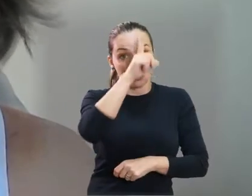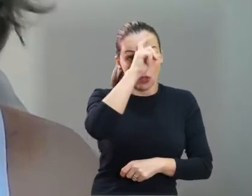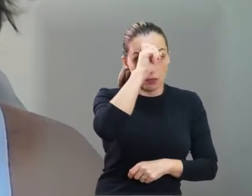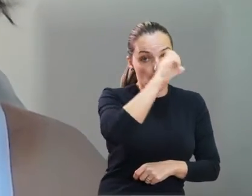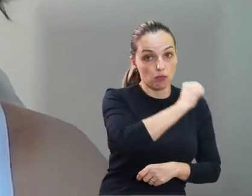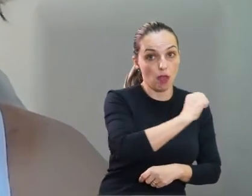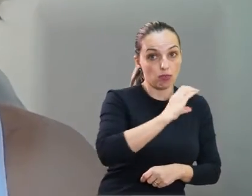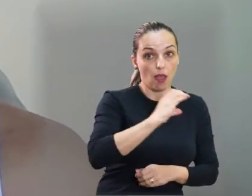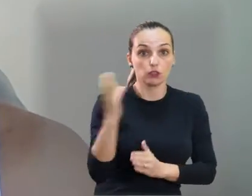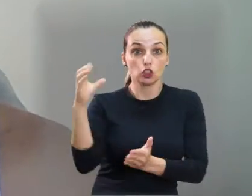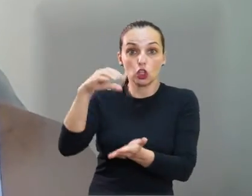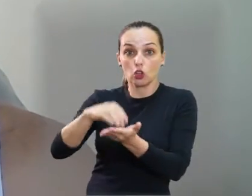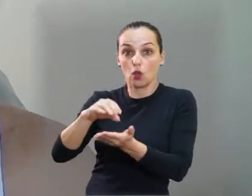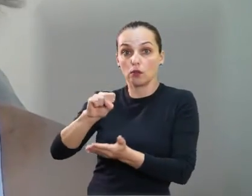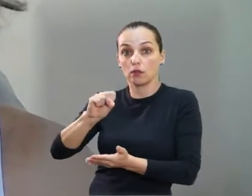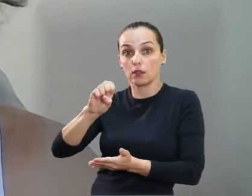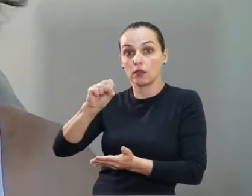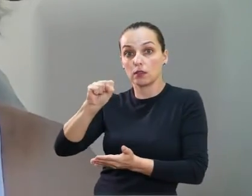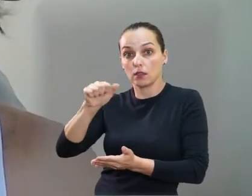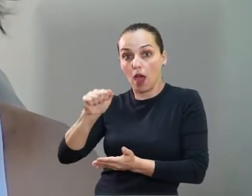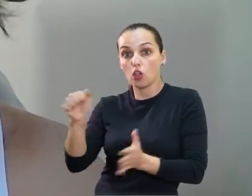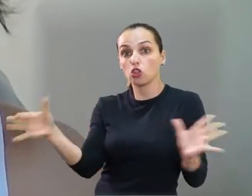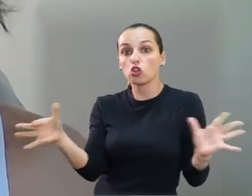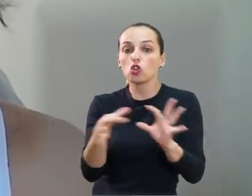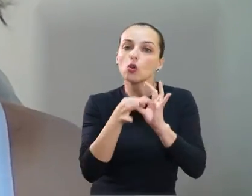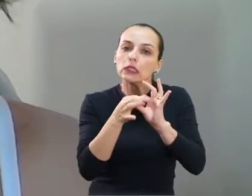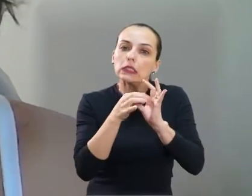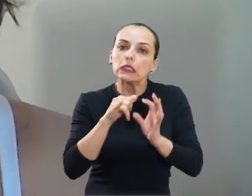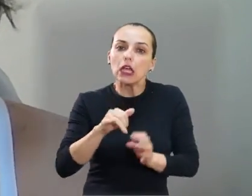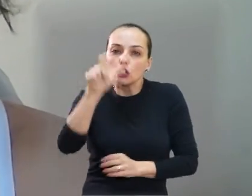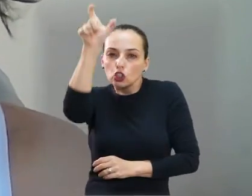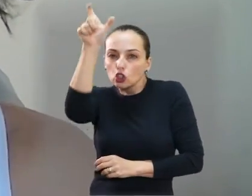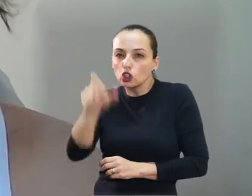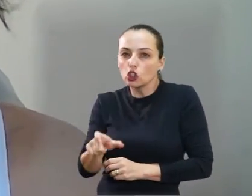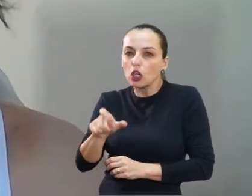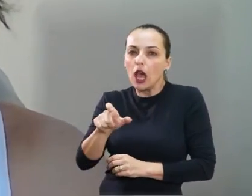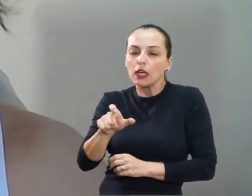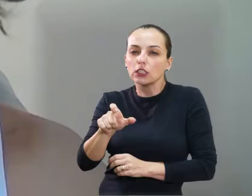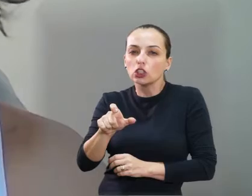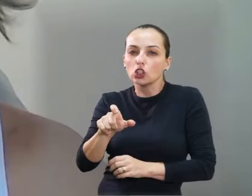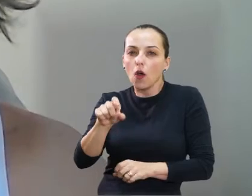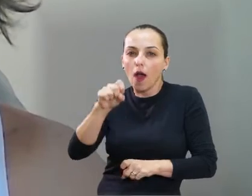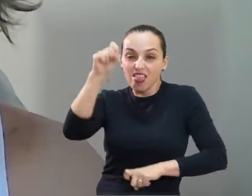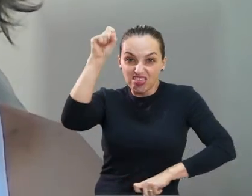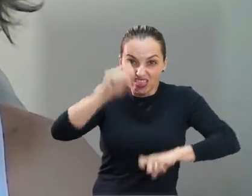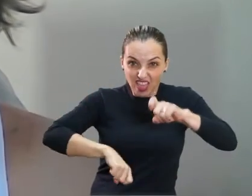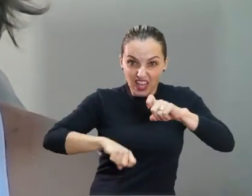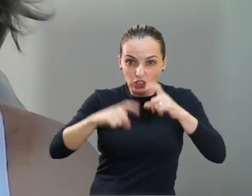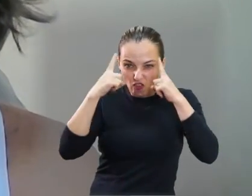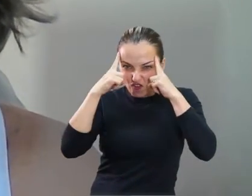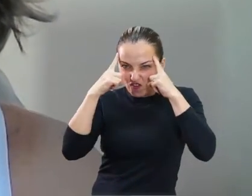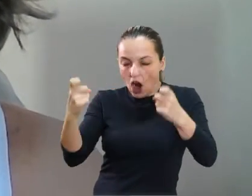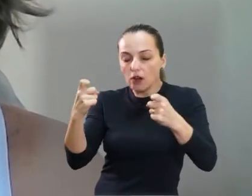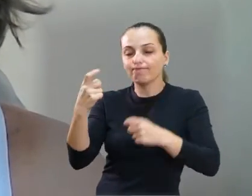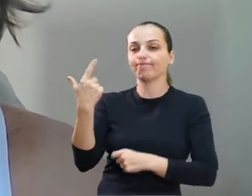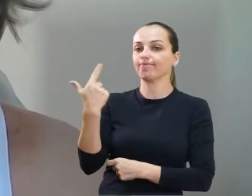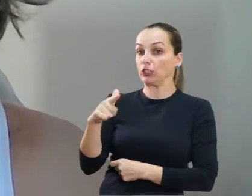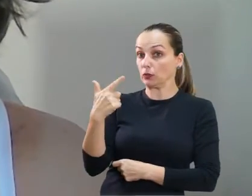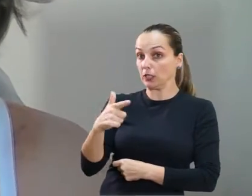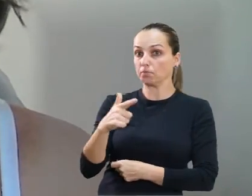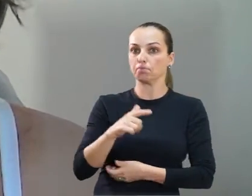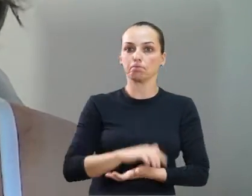sexual. E temos a Santa Casa, né, que é a parceria do CESA com no atendimento